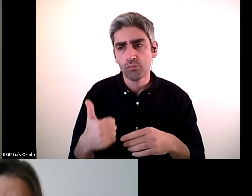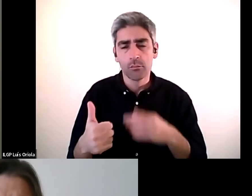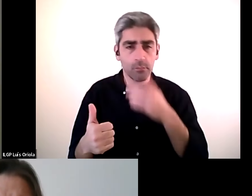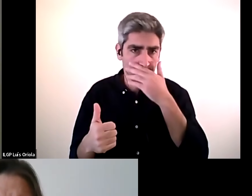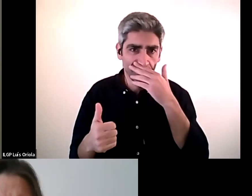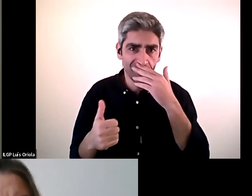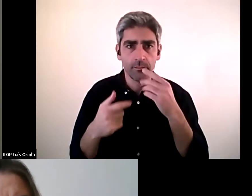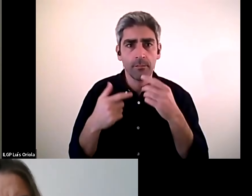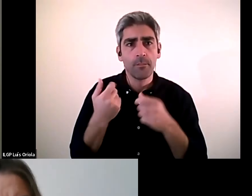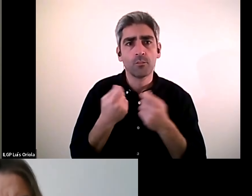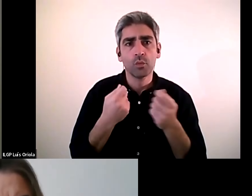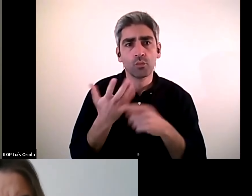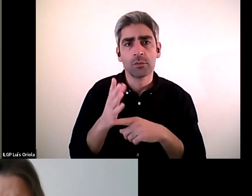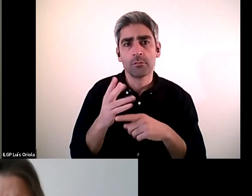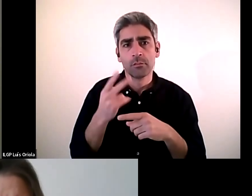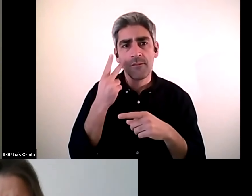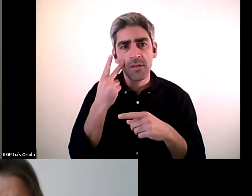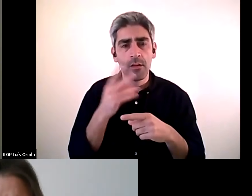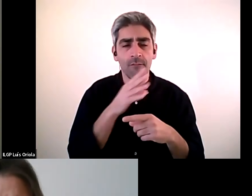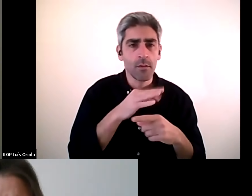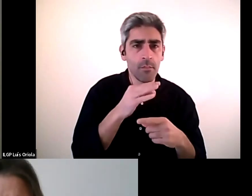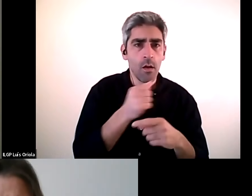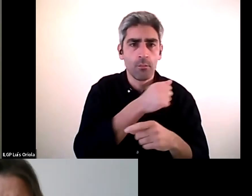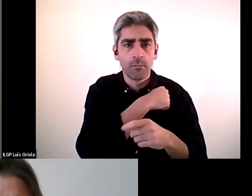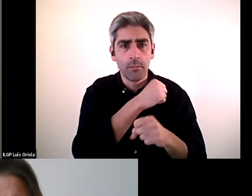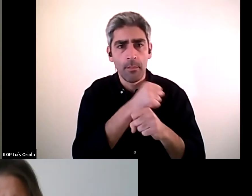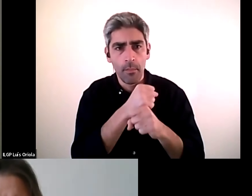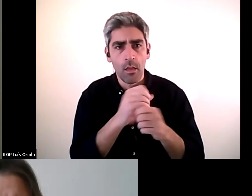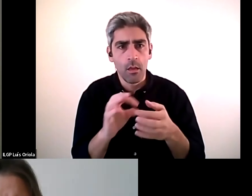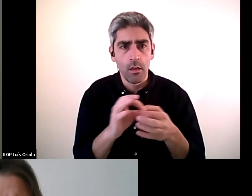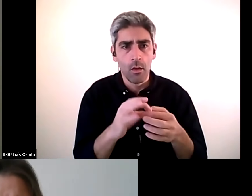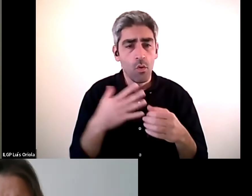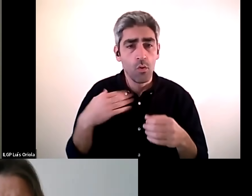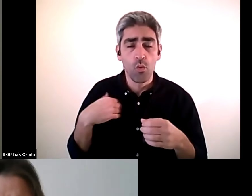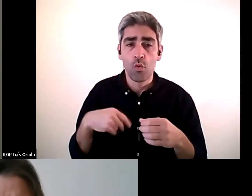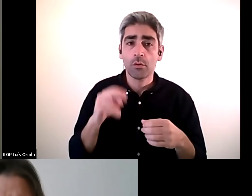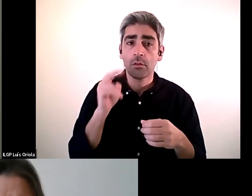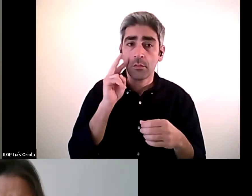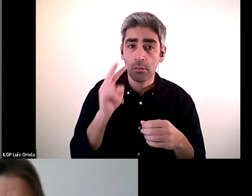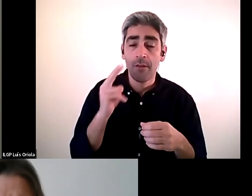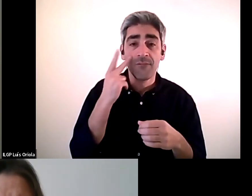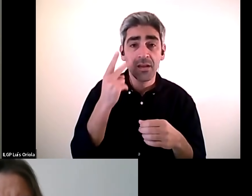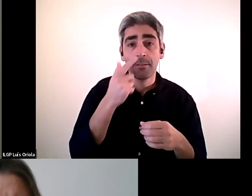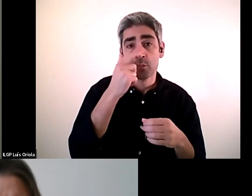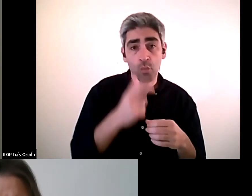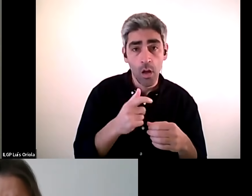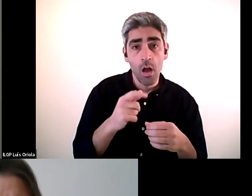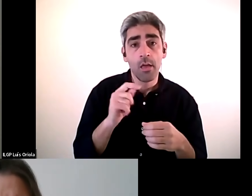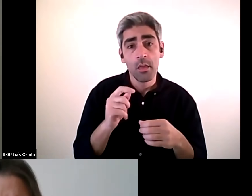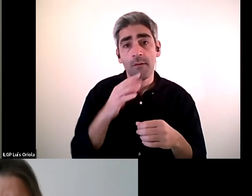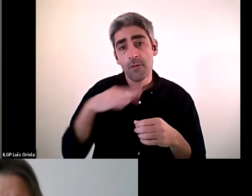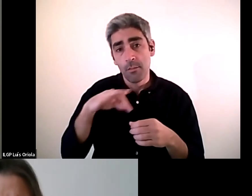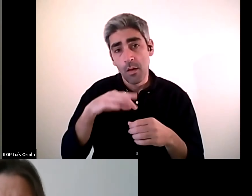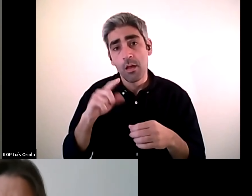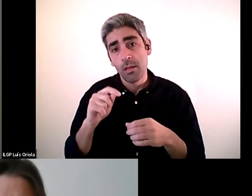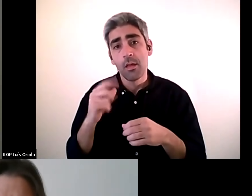até pelas expressões, a conciliação vida familiar profissional. E eu gosto de alertar para a vida pessoal e familiar e a